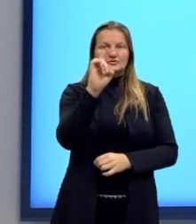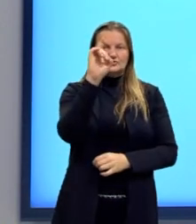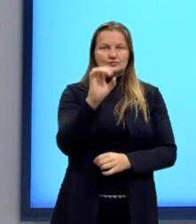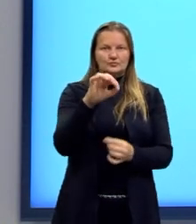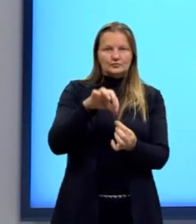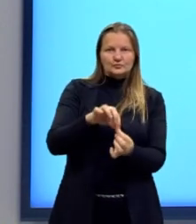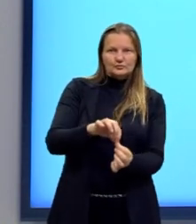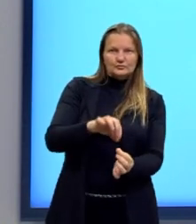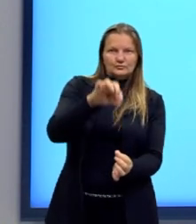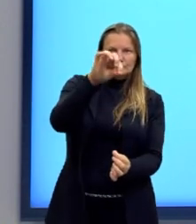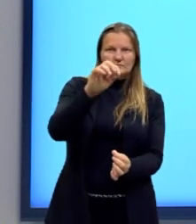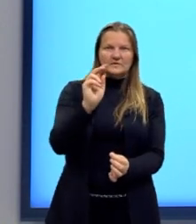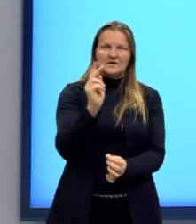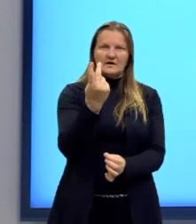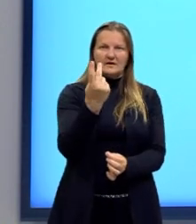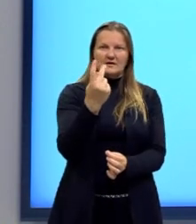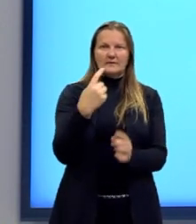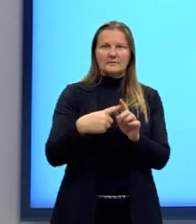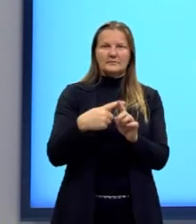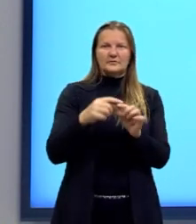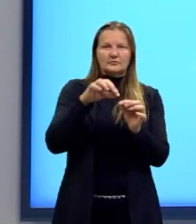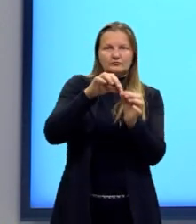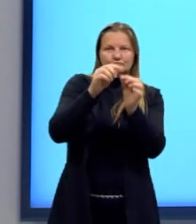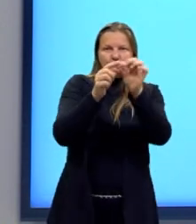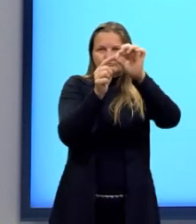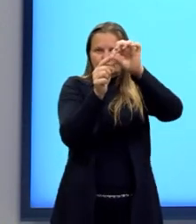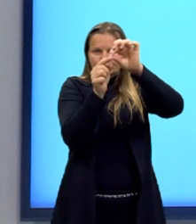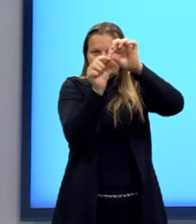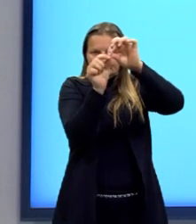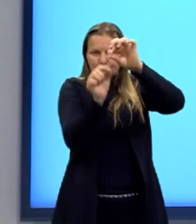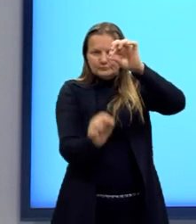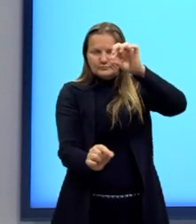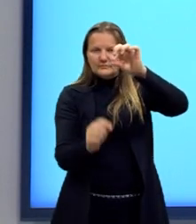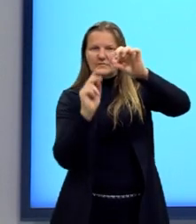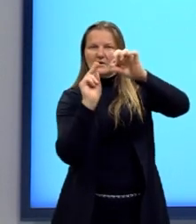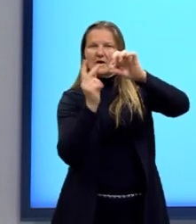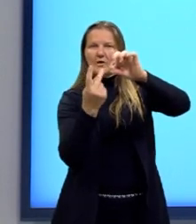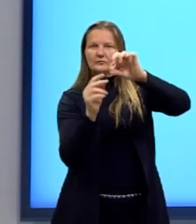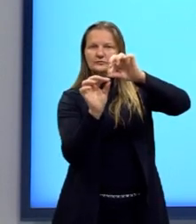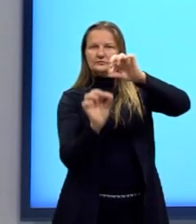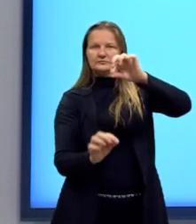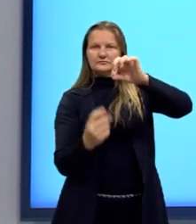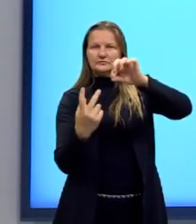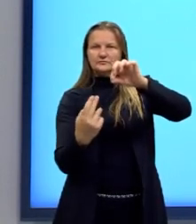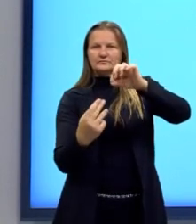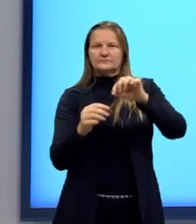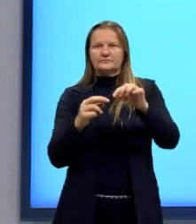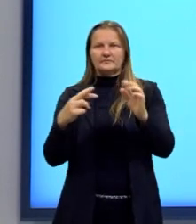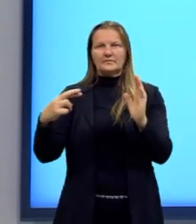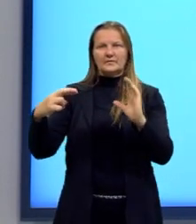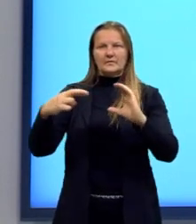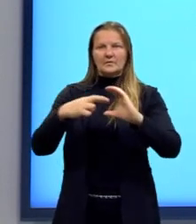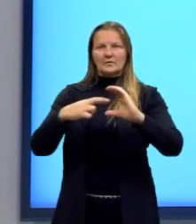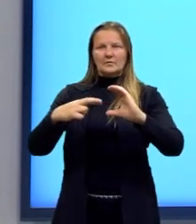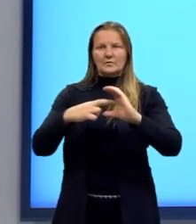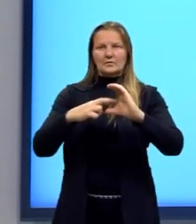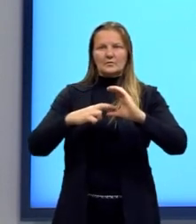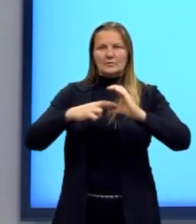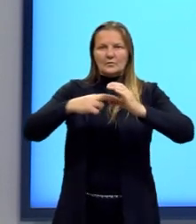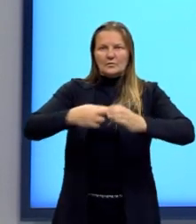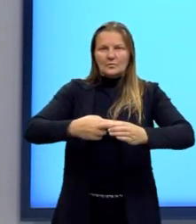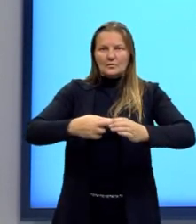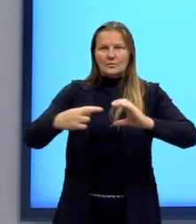representado por H Já que é perpendicular ele representa a altura do Cone o r ceriali o raio